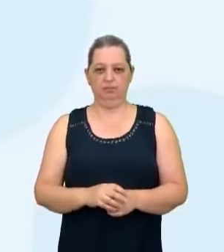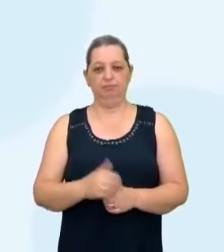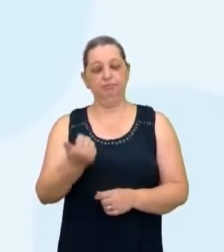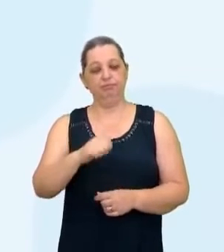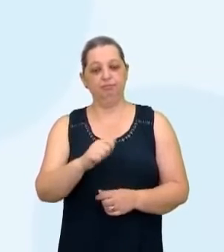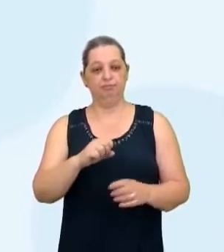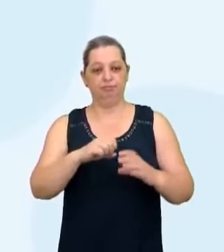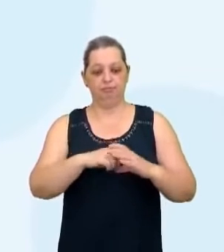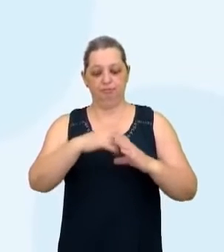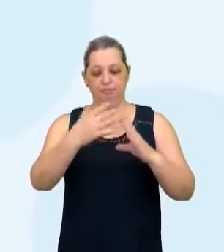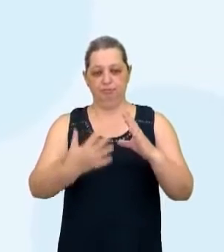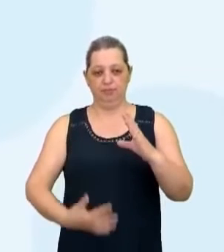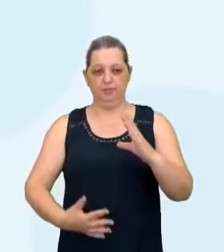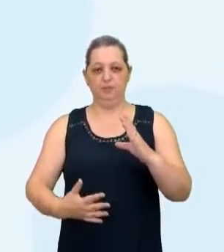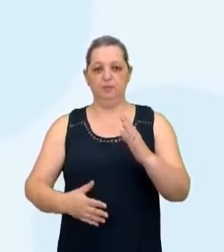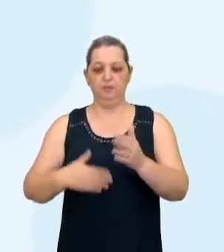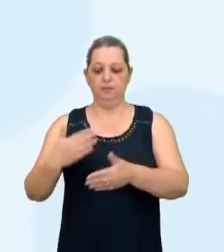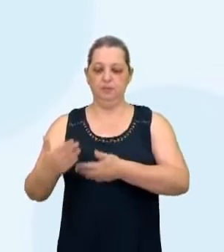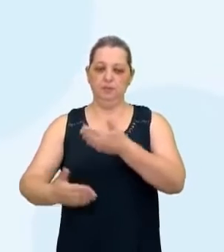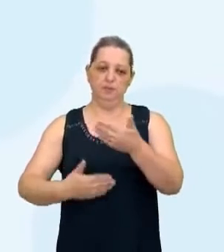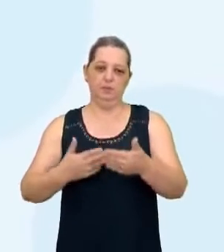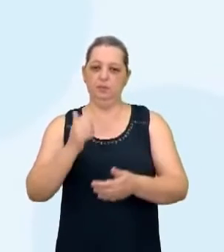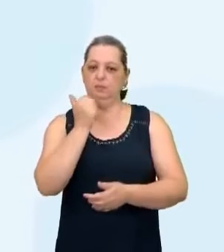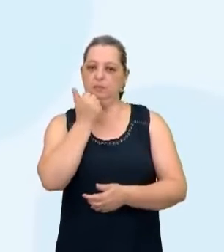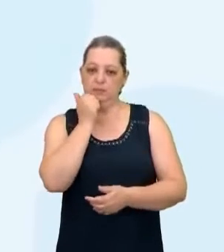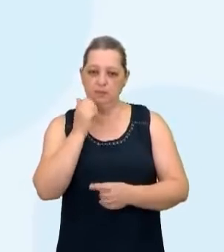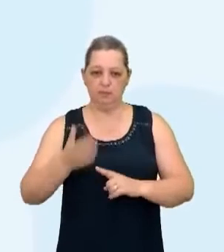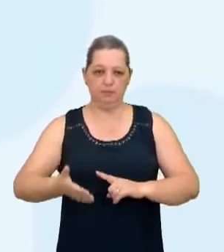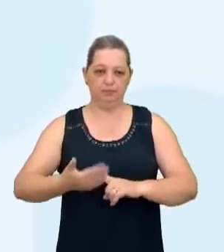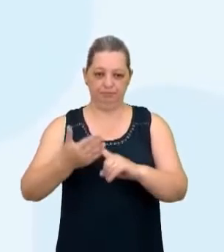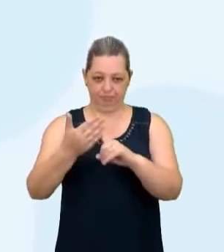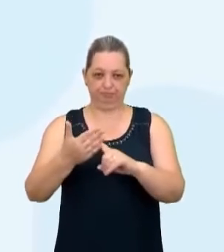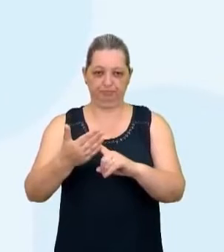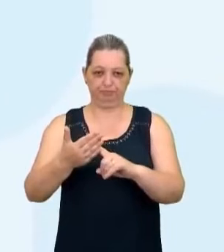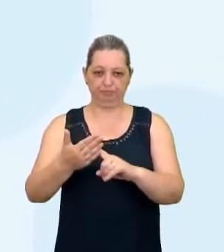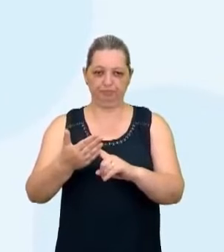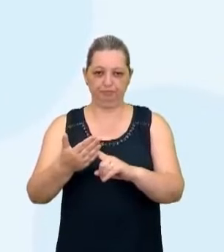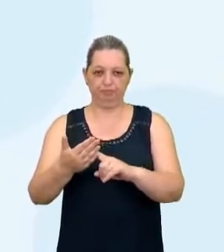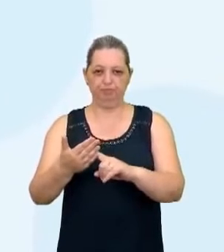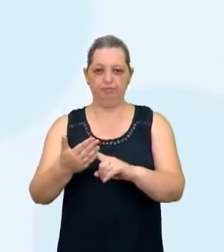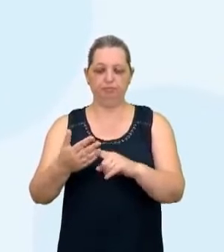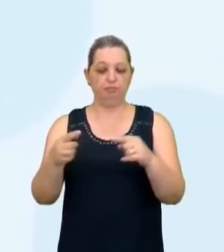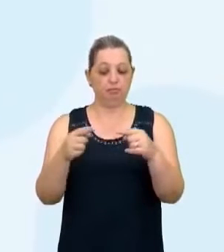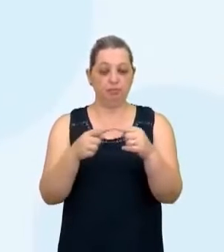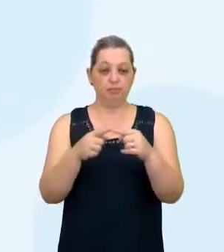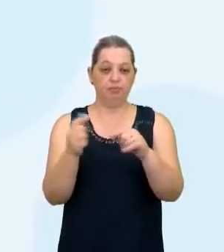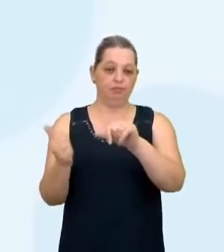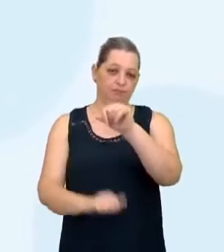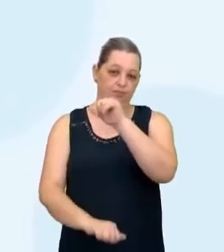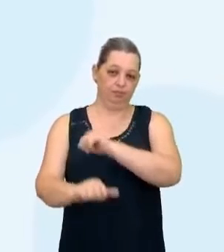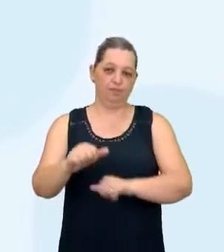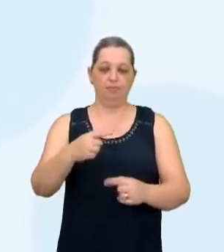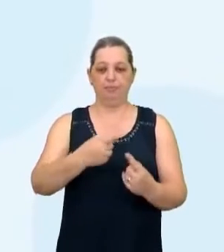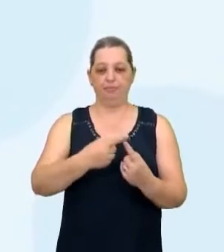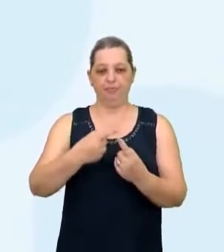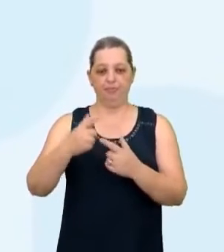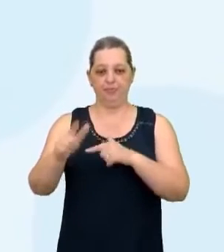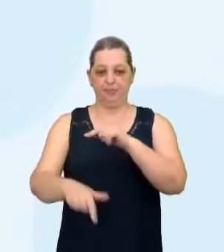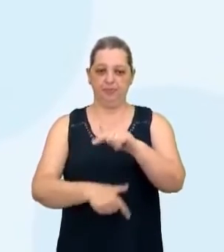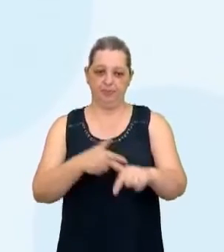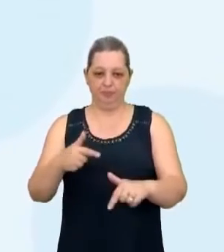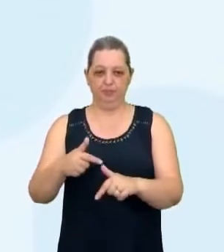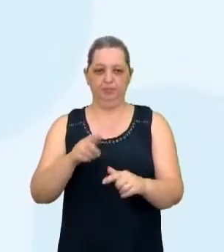desenvolvimento científico e tecnológico e relacionar com as transformações dos tipos de trabalho e